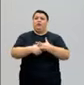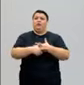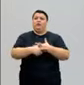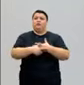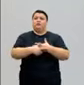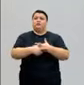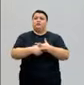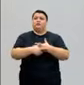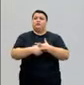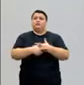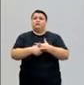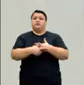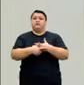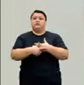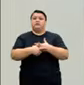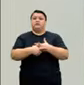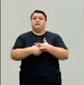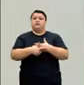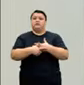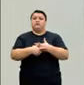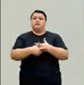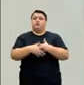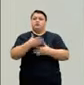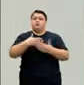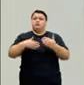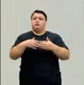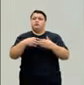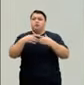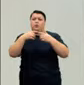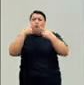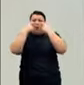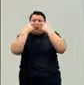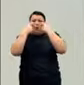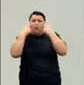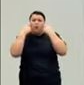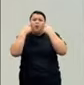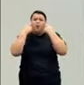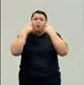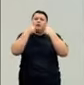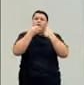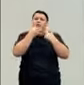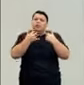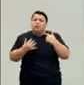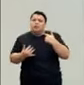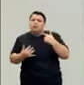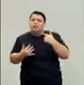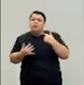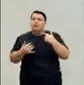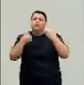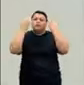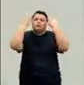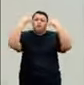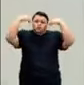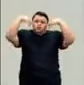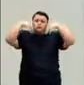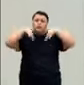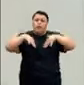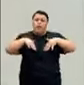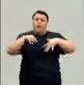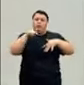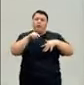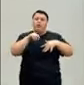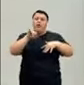saliva, o suor, a lágrima, então todo tipo de secreção do corpo, então pode estar ali esse tipo de anticorpo para